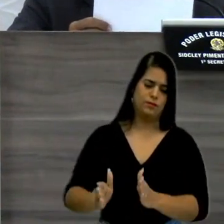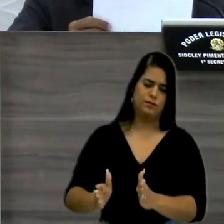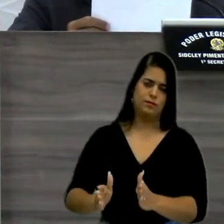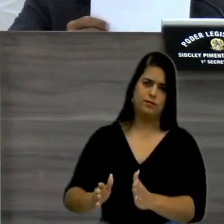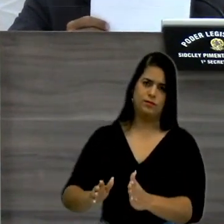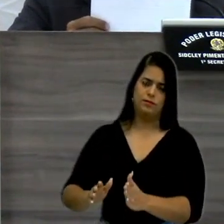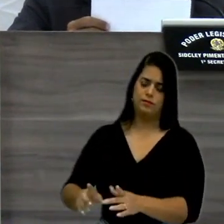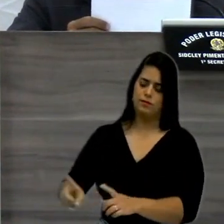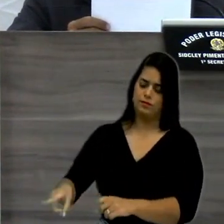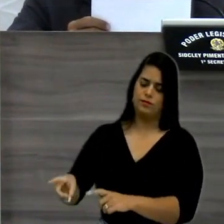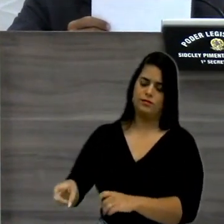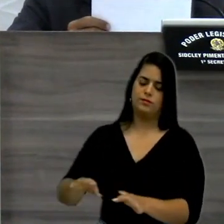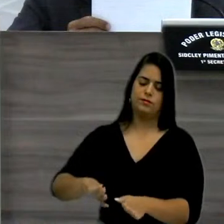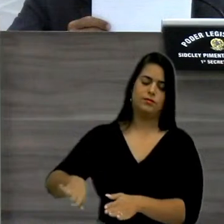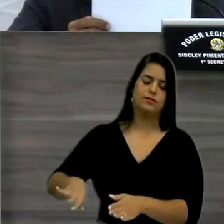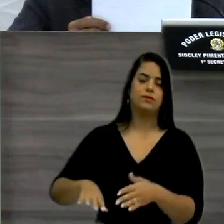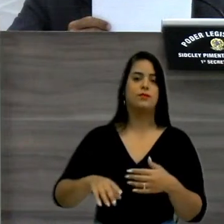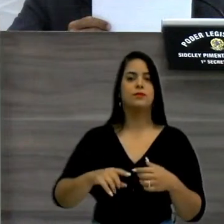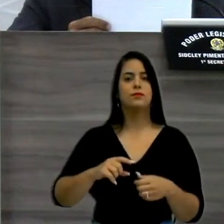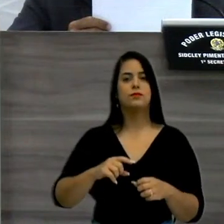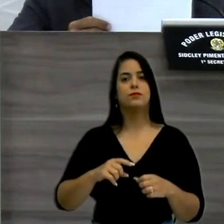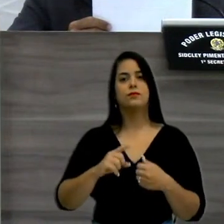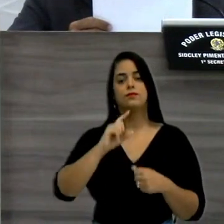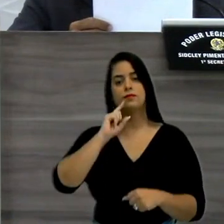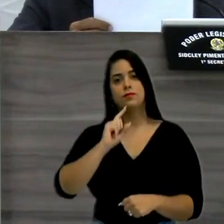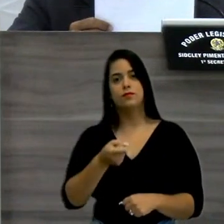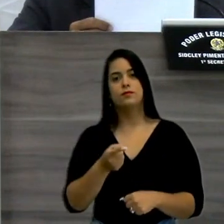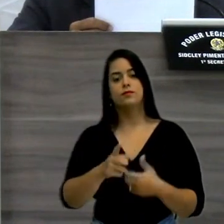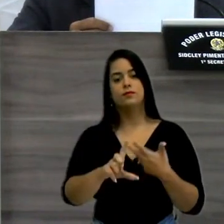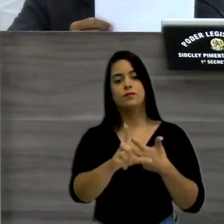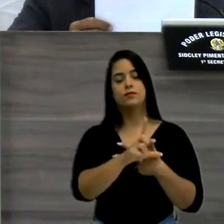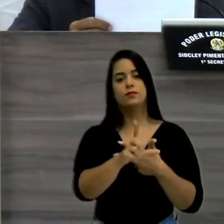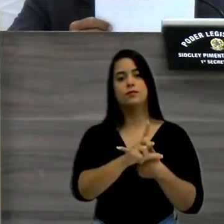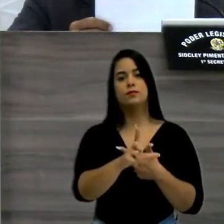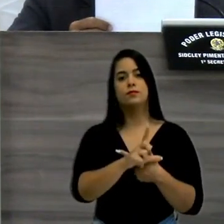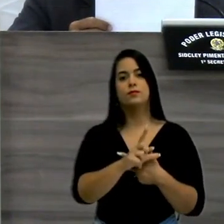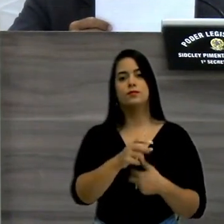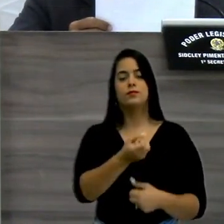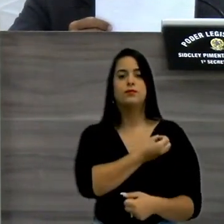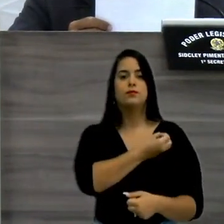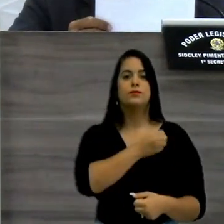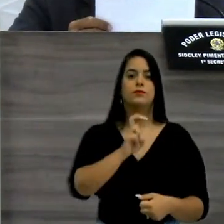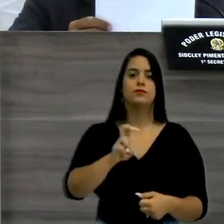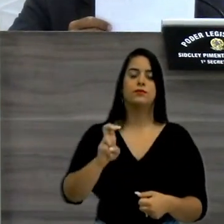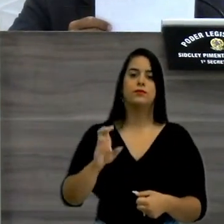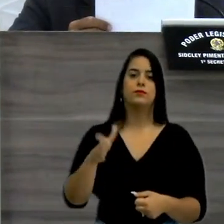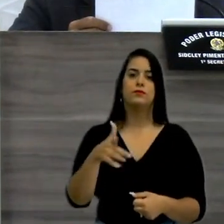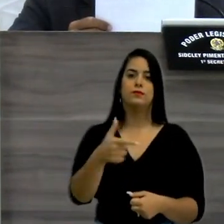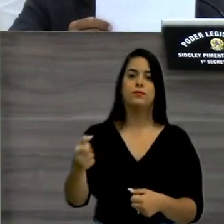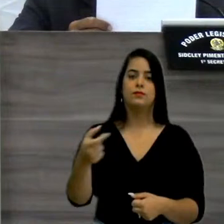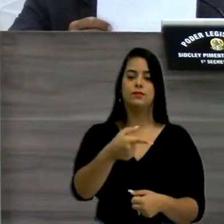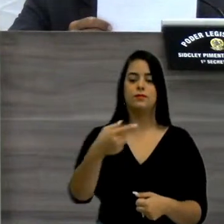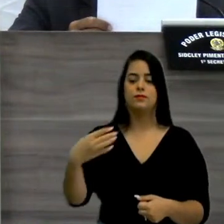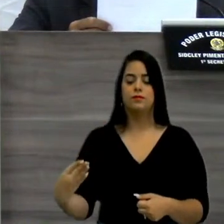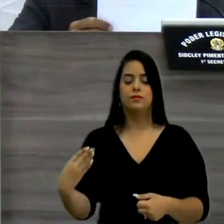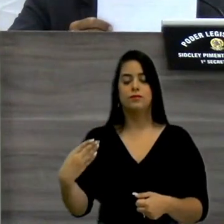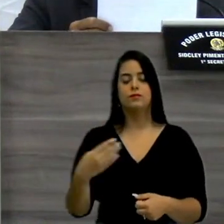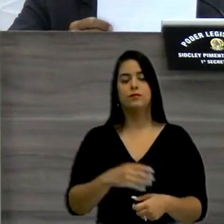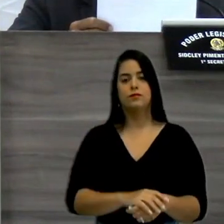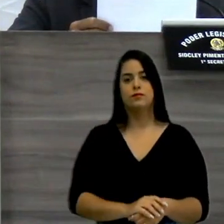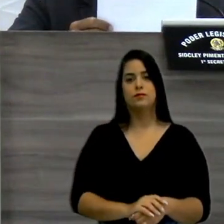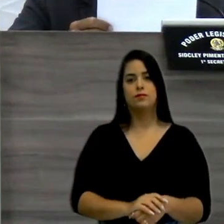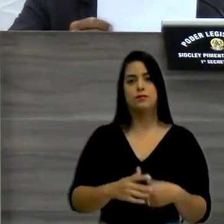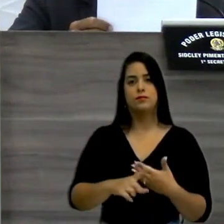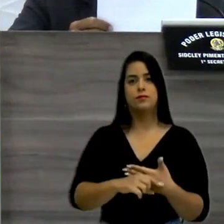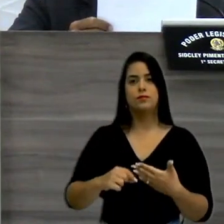Doce. Indicação legislativa número 55/2024, de autoria da vereadora Cícera da Rua Nova, Cícera Alves de Pontes, que